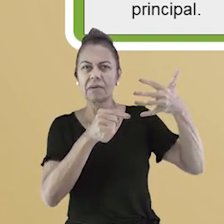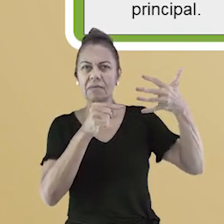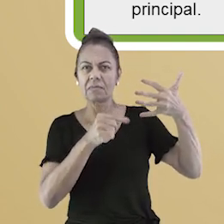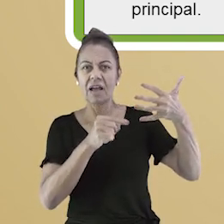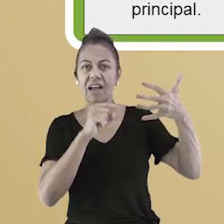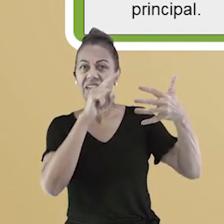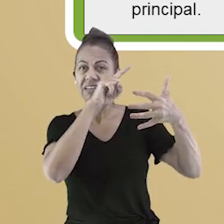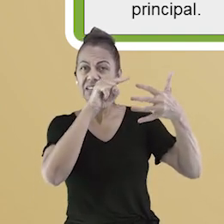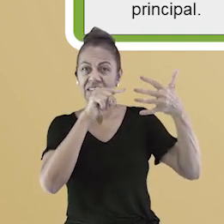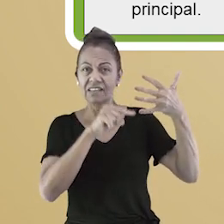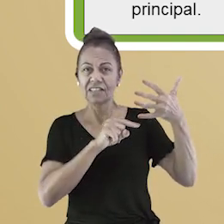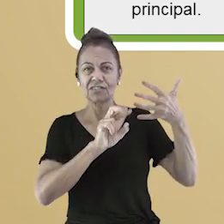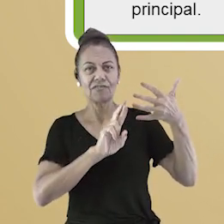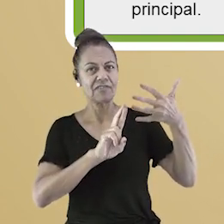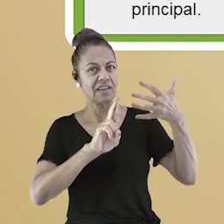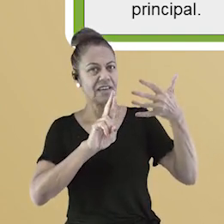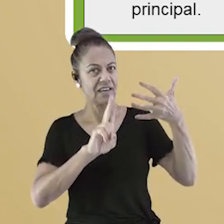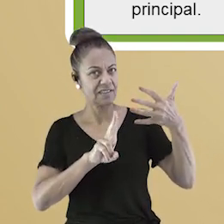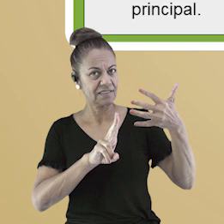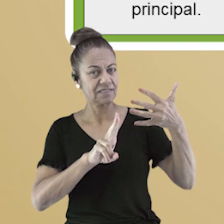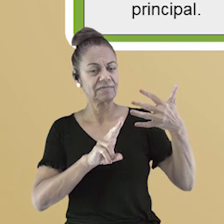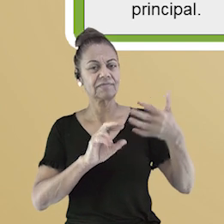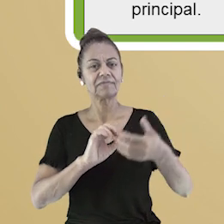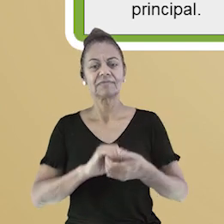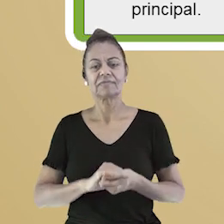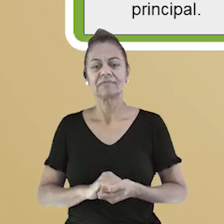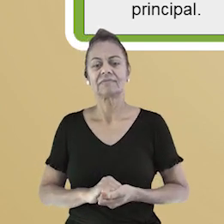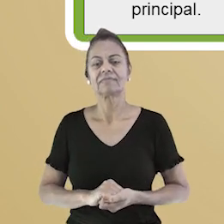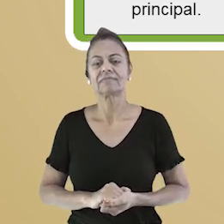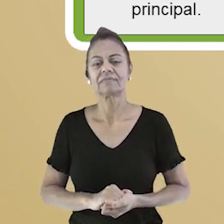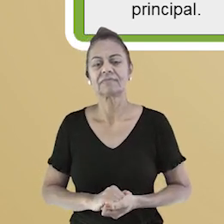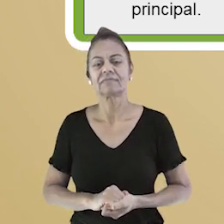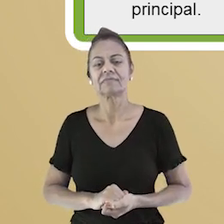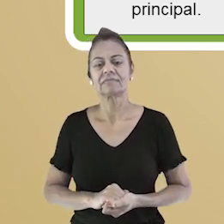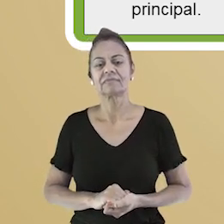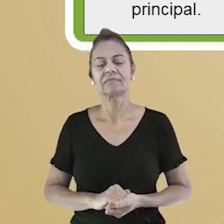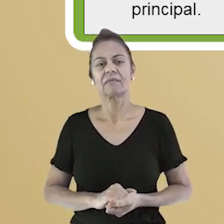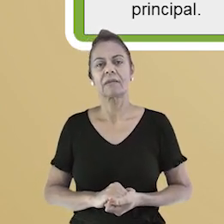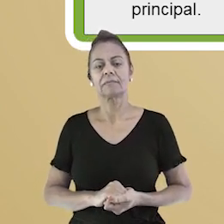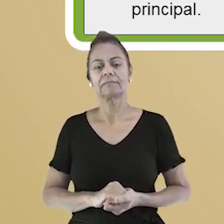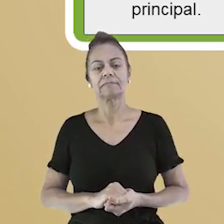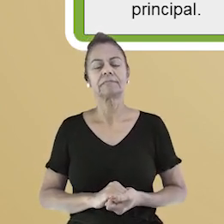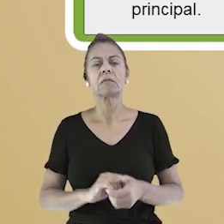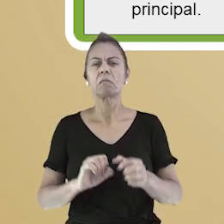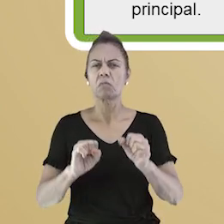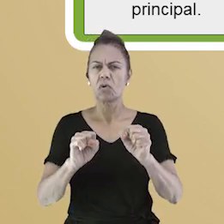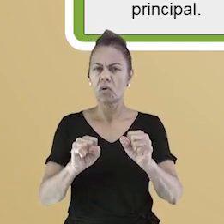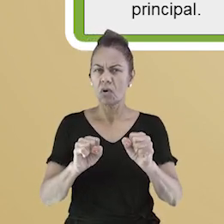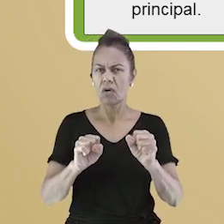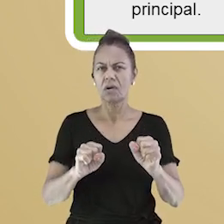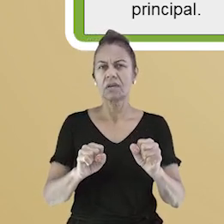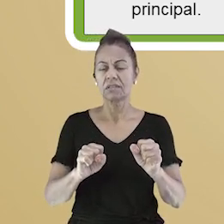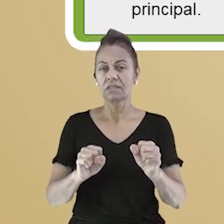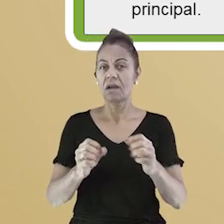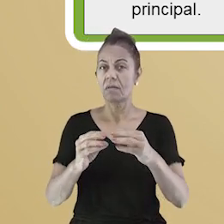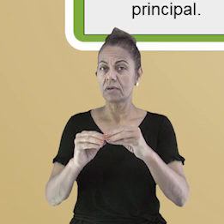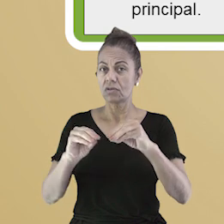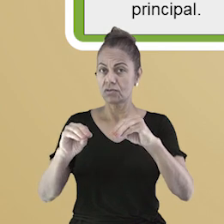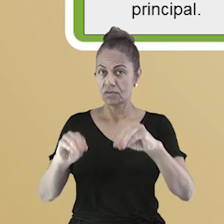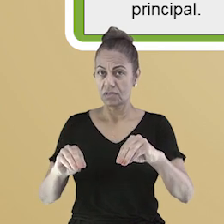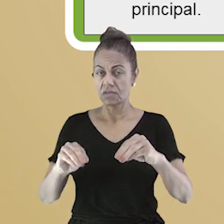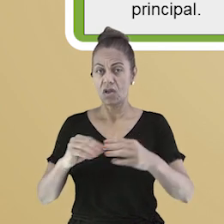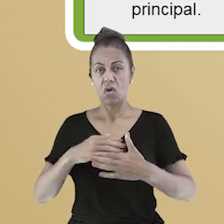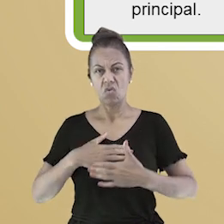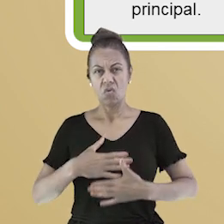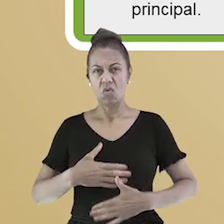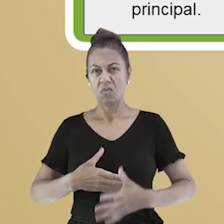é extremamente forte quando você compara com outros procedimentos hormonais, por exemplo, certo? Então, pode causar